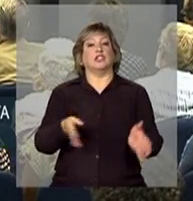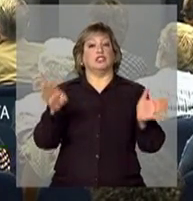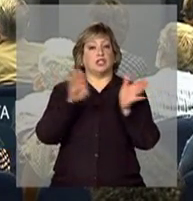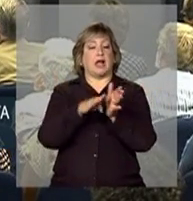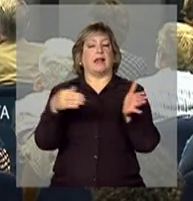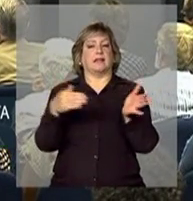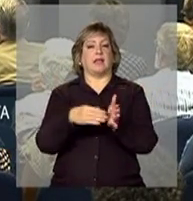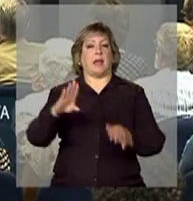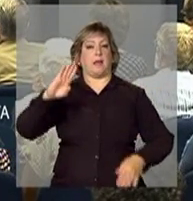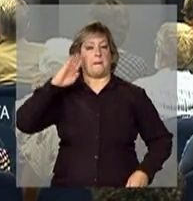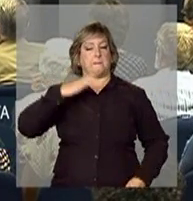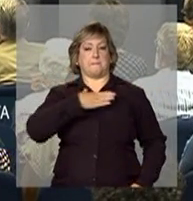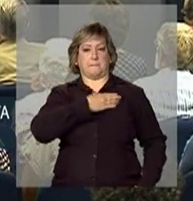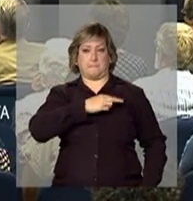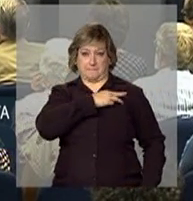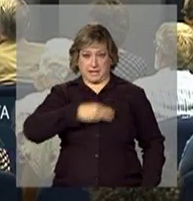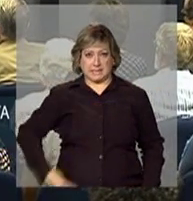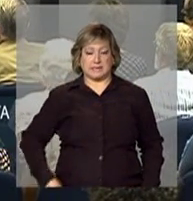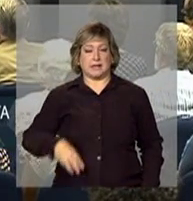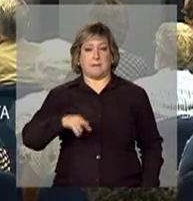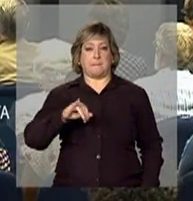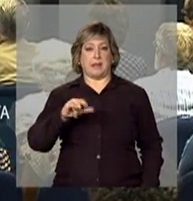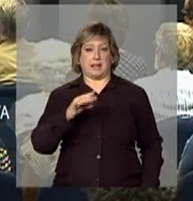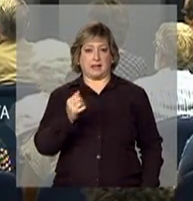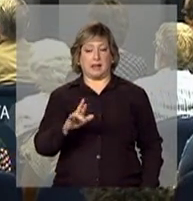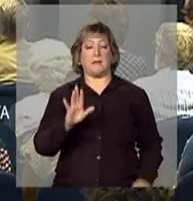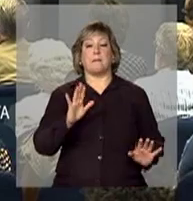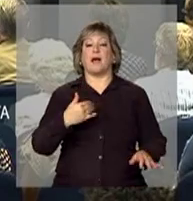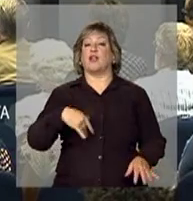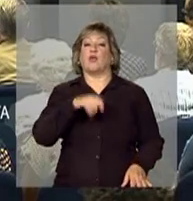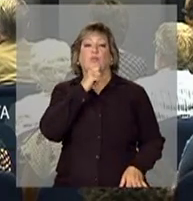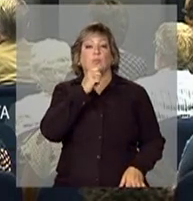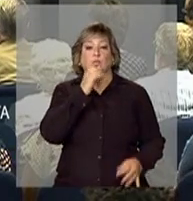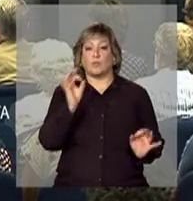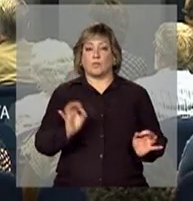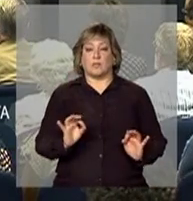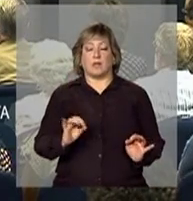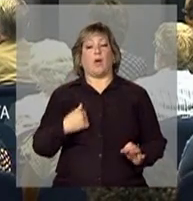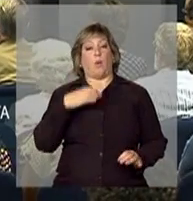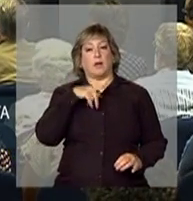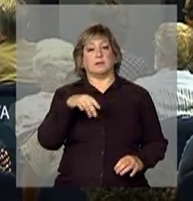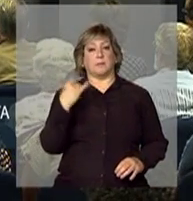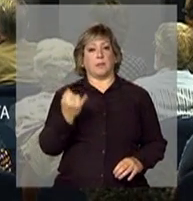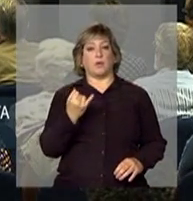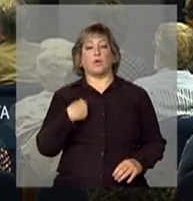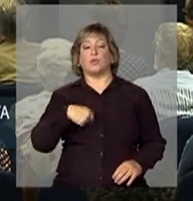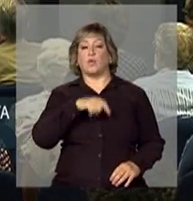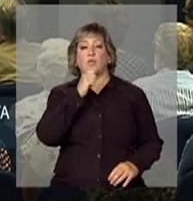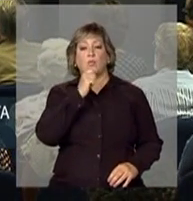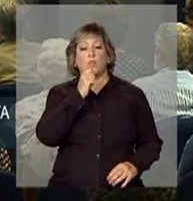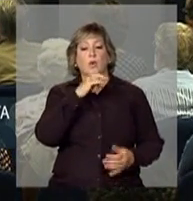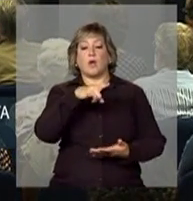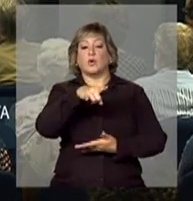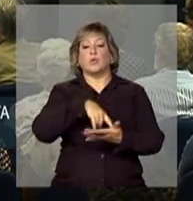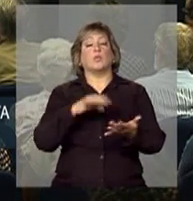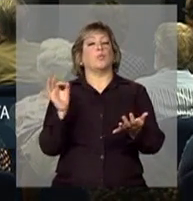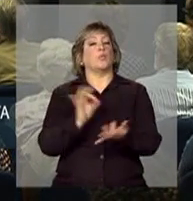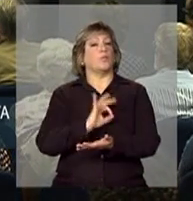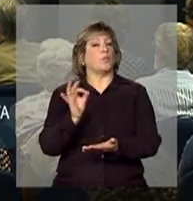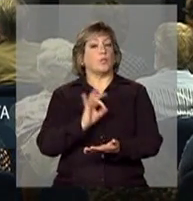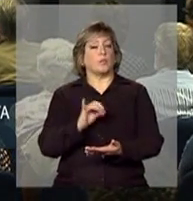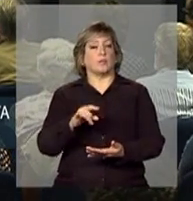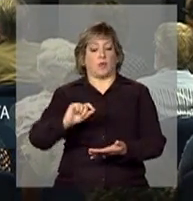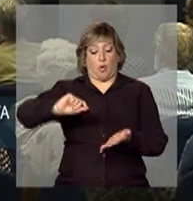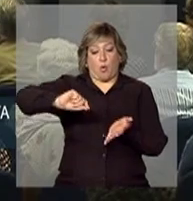ministros militares. Mas nós não tínhamos ainda, eu acho que isso é importante, nenhum documento rubricado